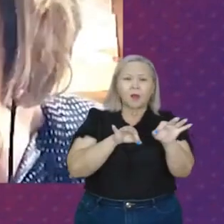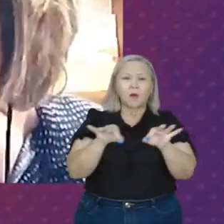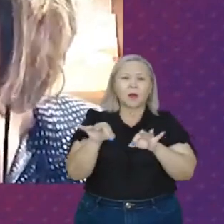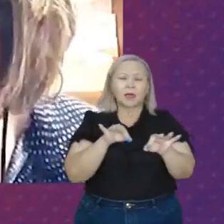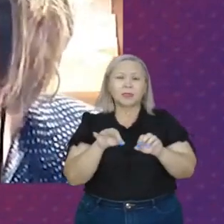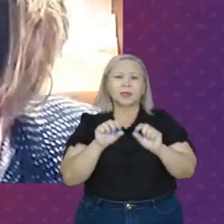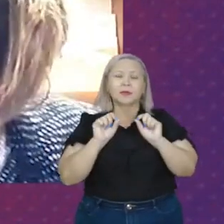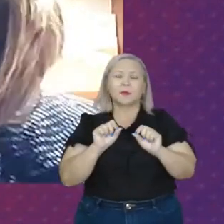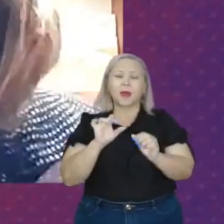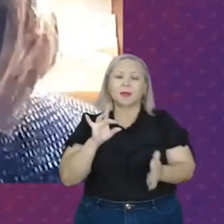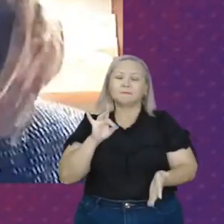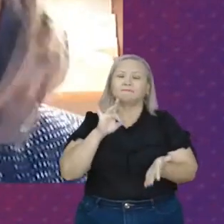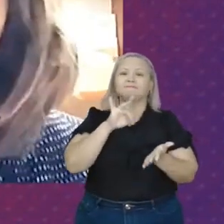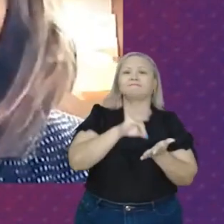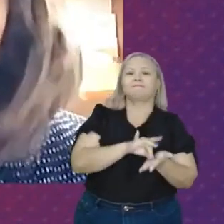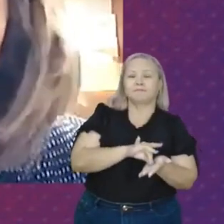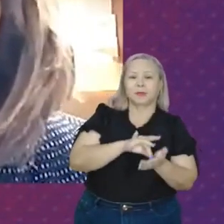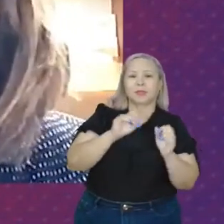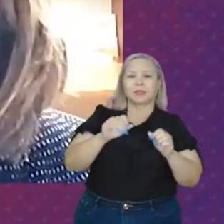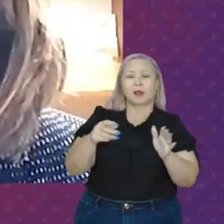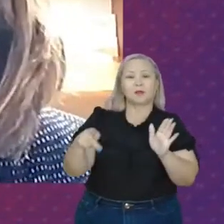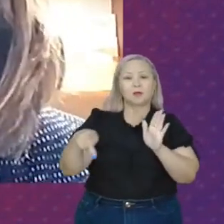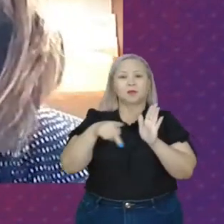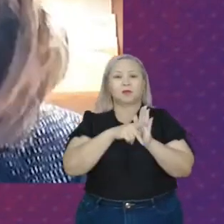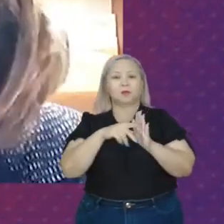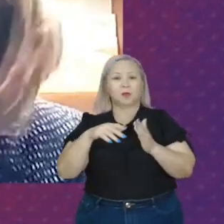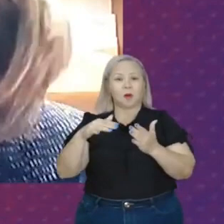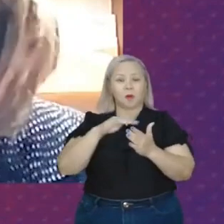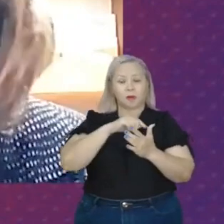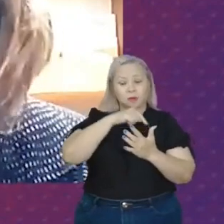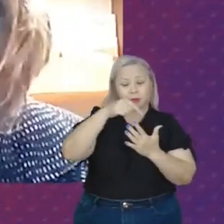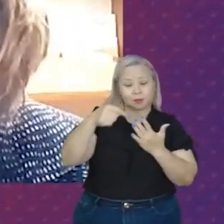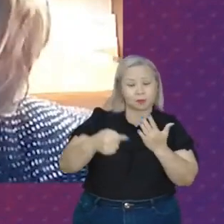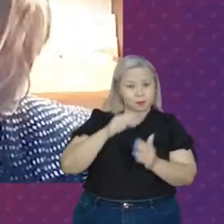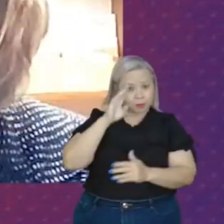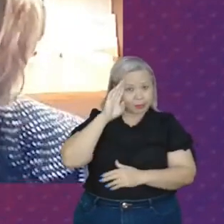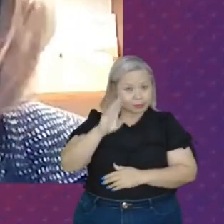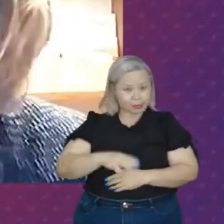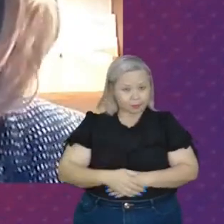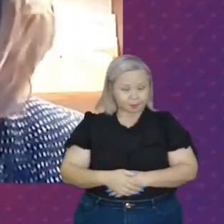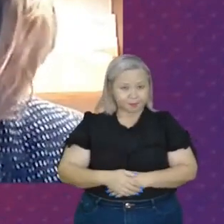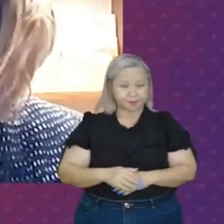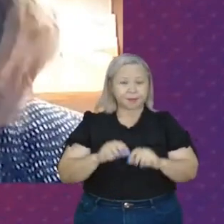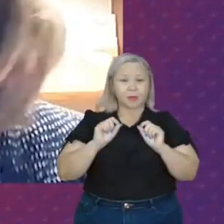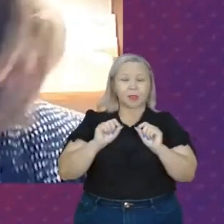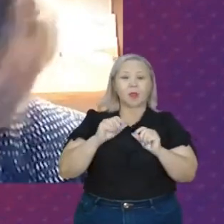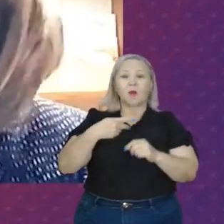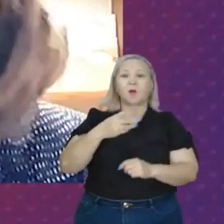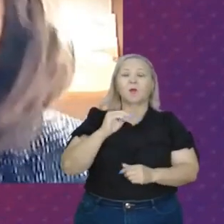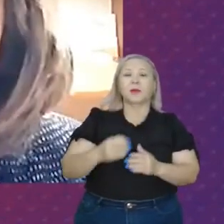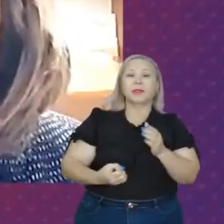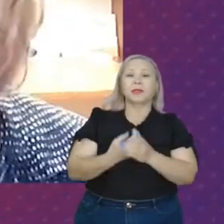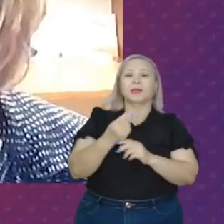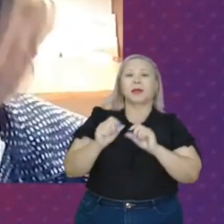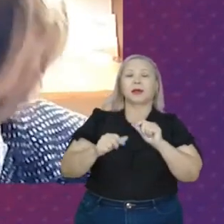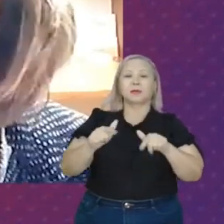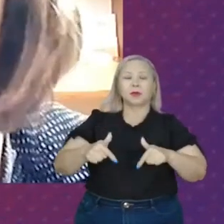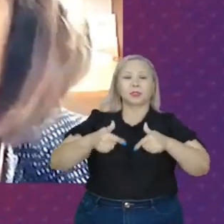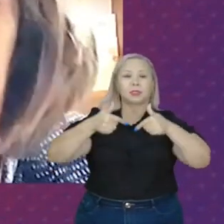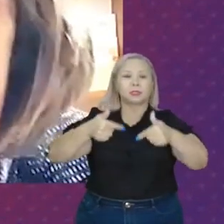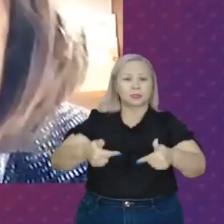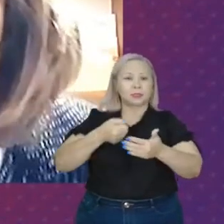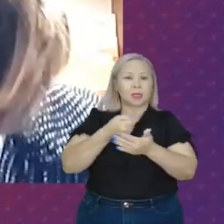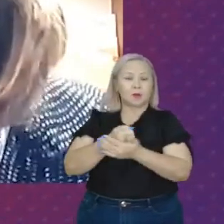dar concretude aos seus próprios princípios. O PT nasce atraindo a luta feminista no Brasil. A